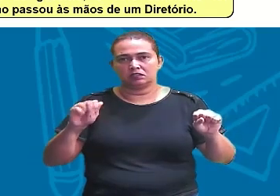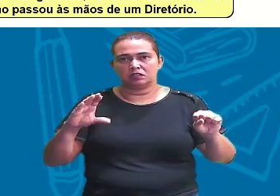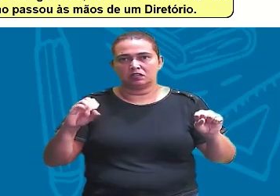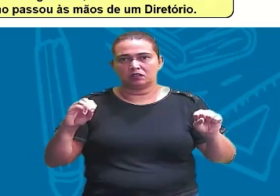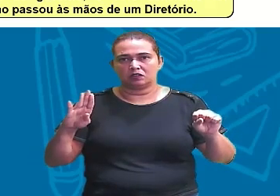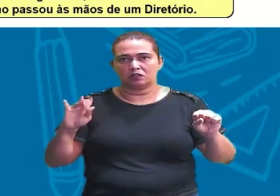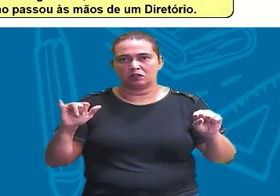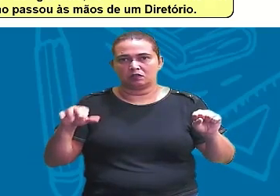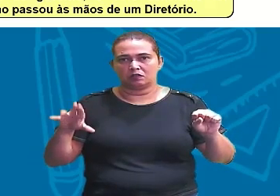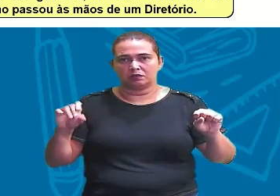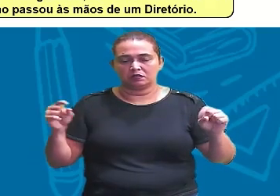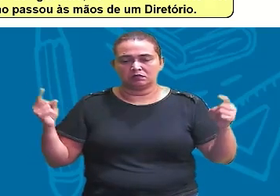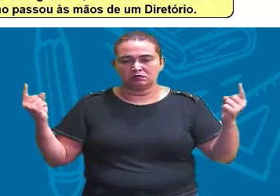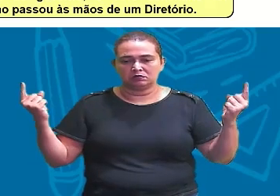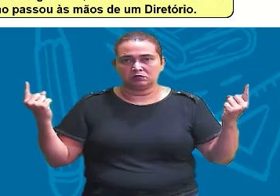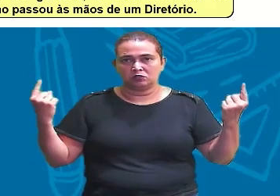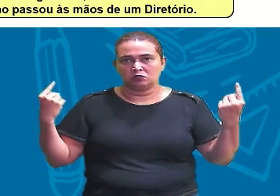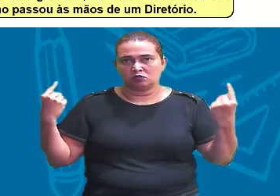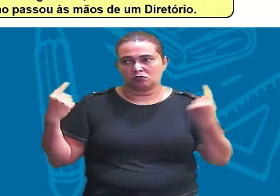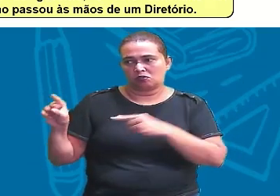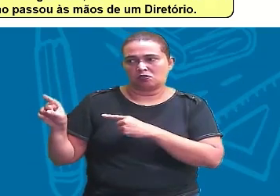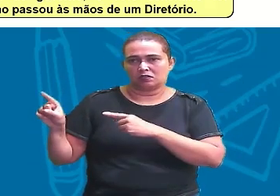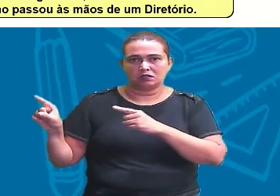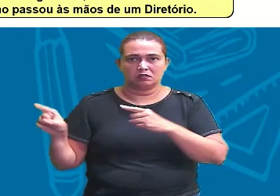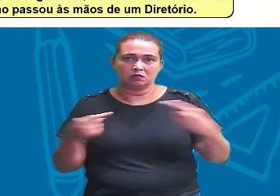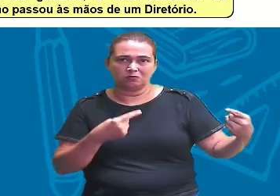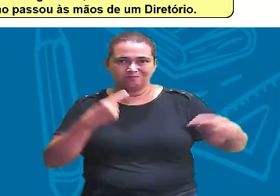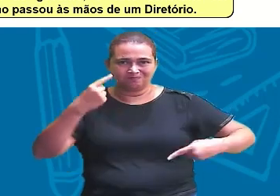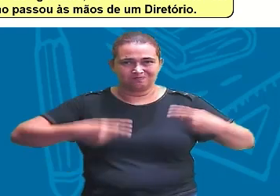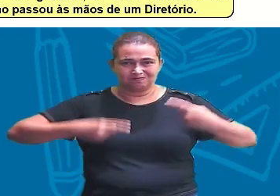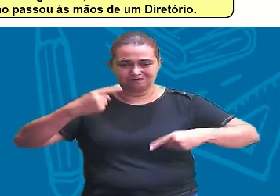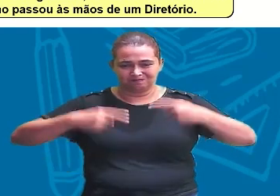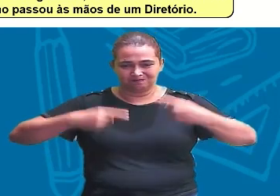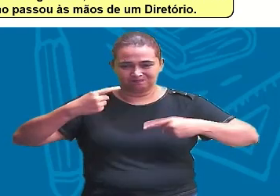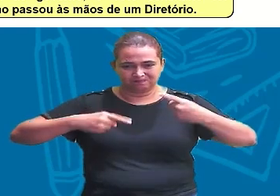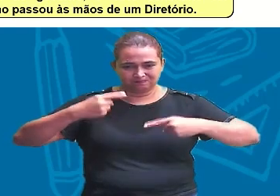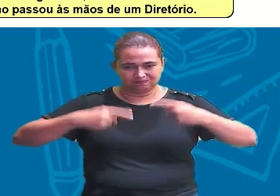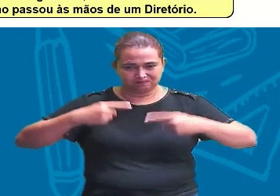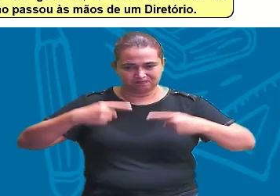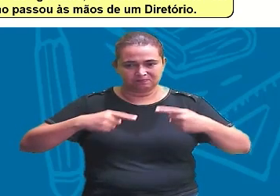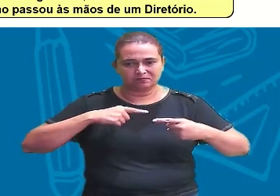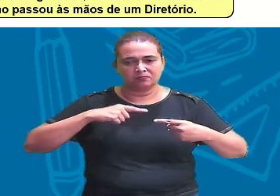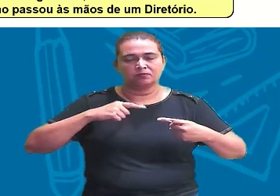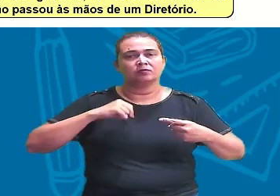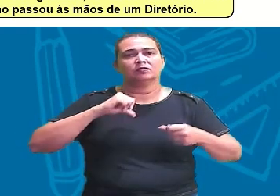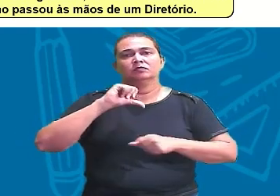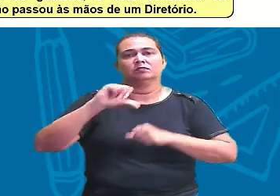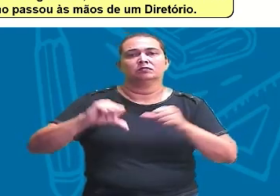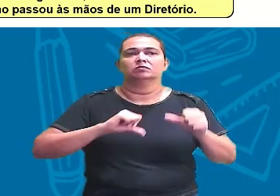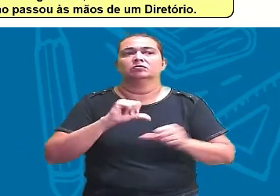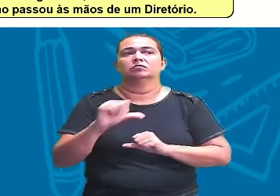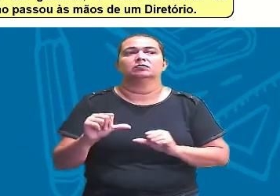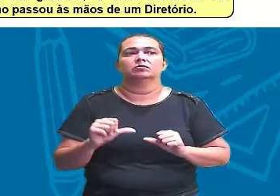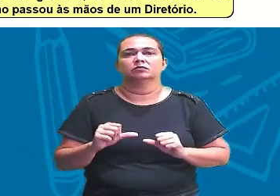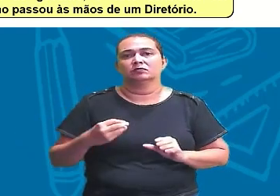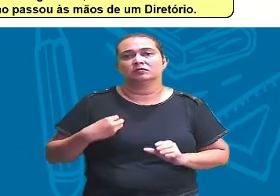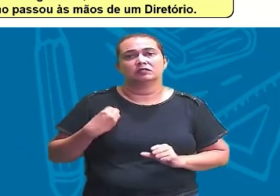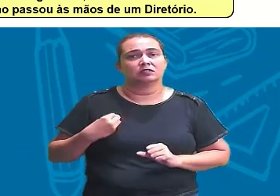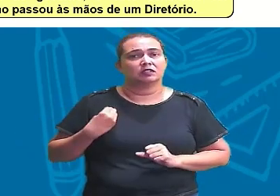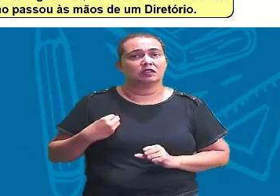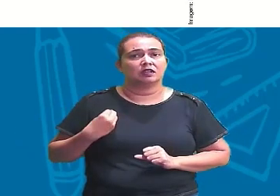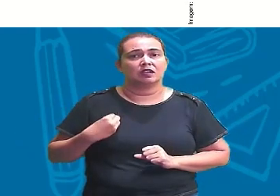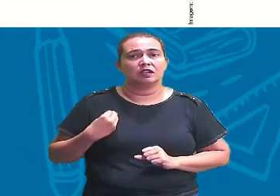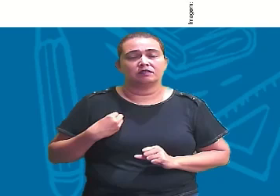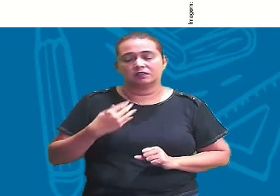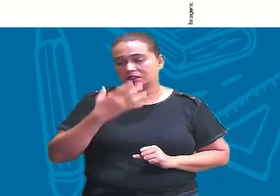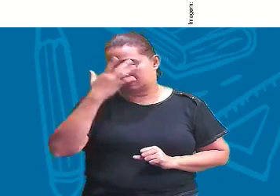jacobinos, agora vai se voltar contra eles, né? E vai fazer algumas mudanças, tá? Dificultando a vida da população mais